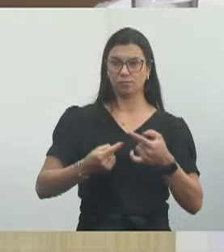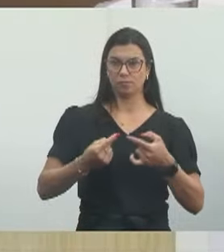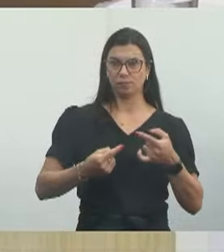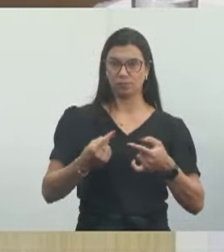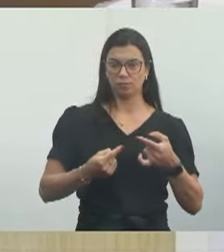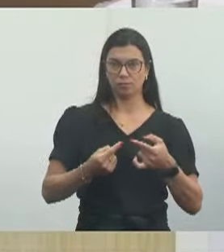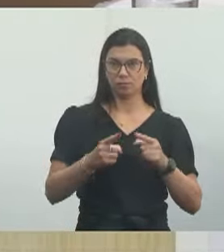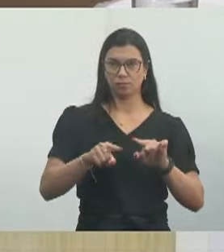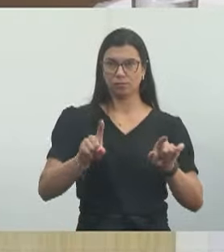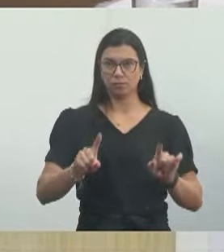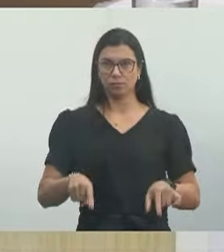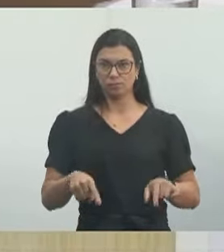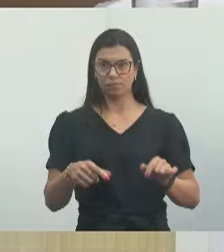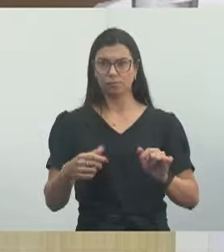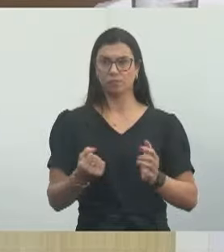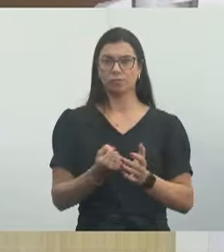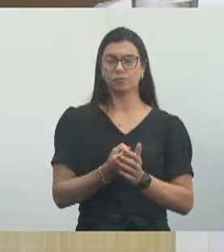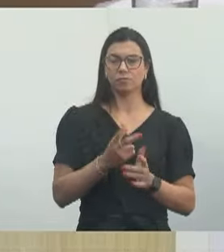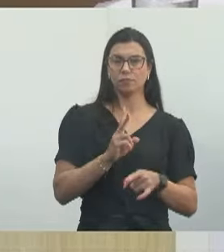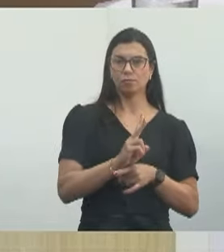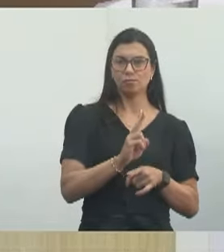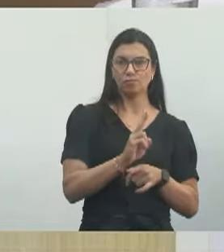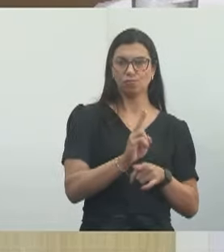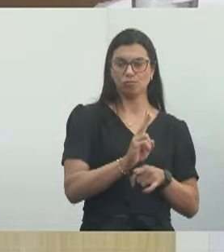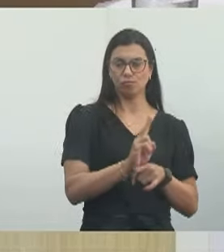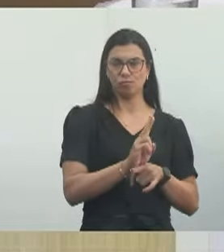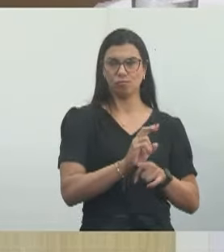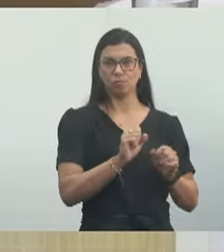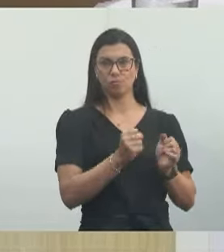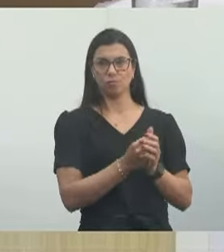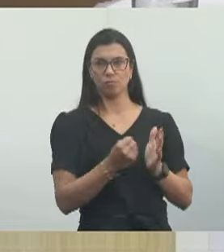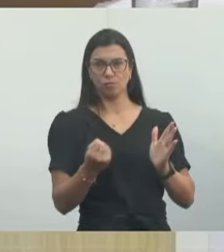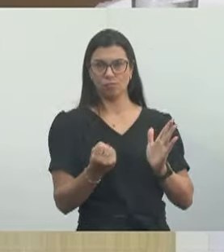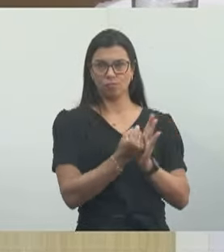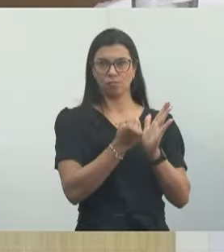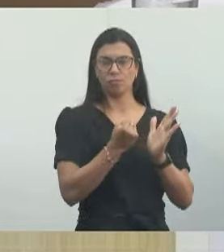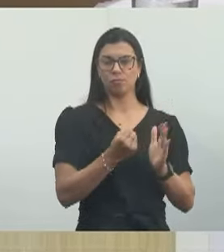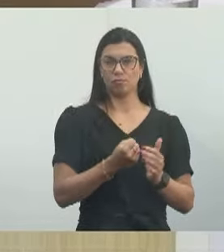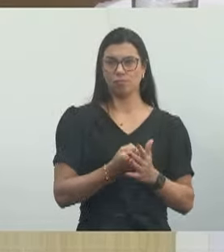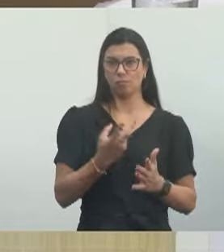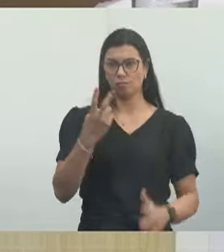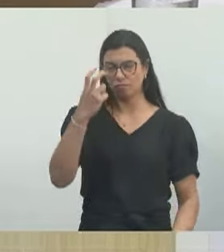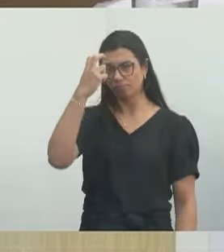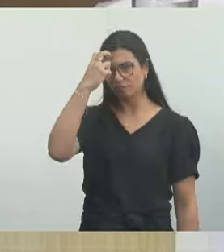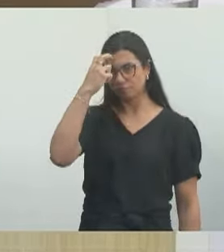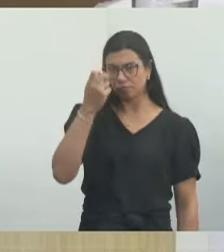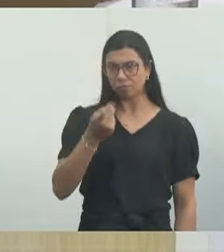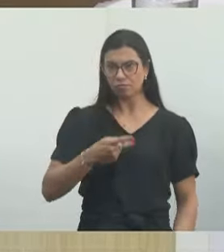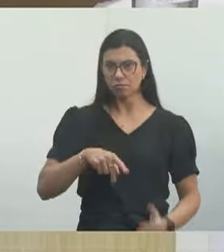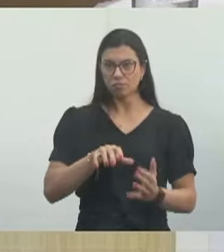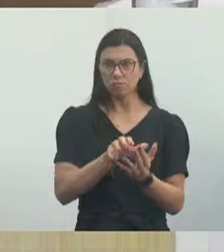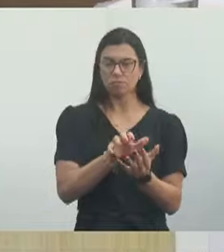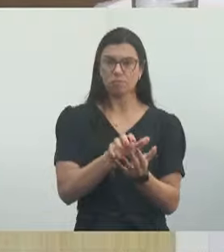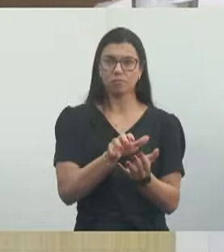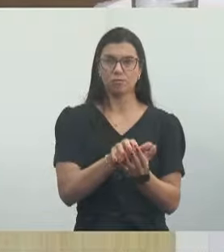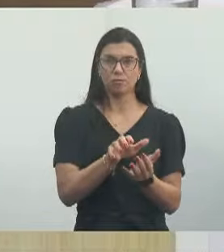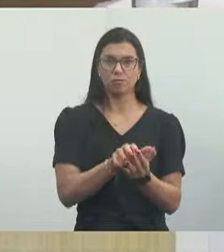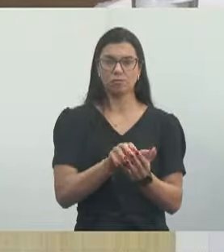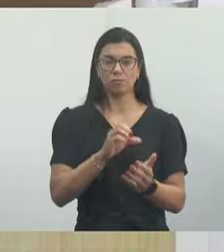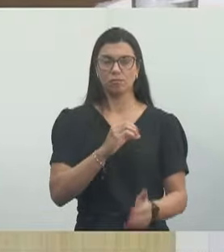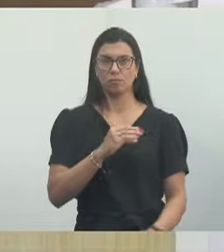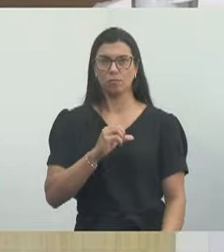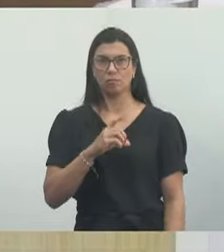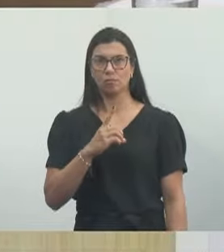de preservação do patrimônio cultural, material e imaterial, cria o Conselho de Defesa do Patrimônio Cultural do município de Jacareí, o